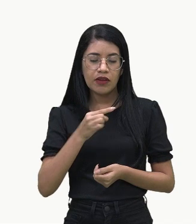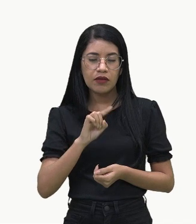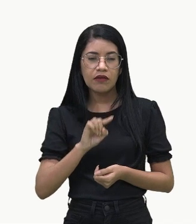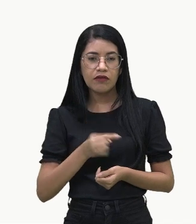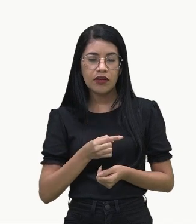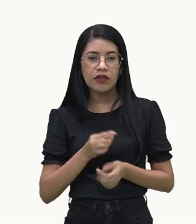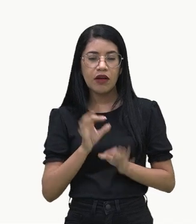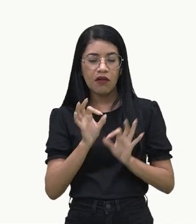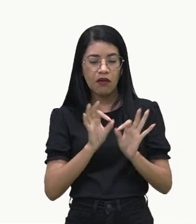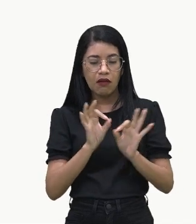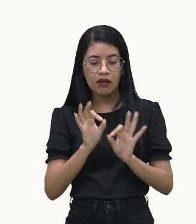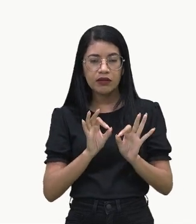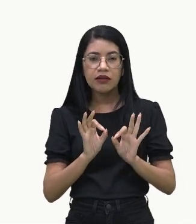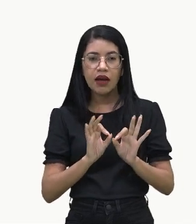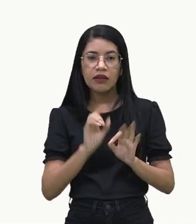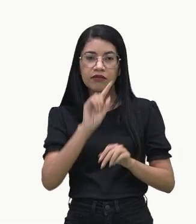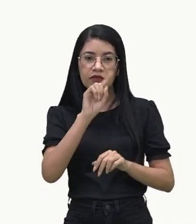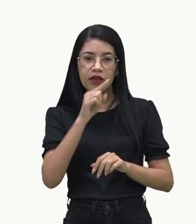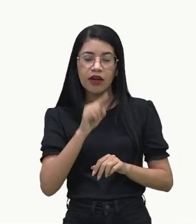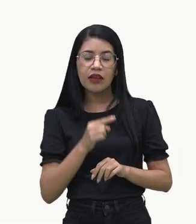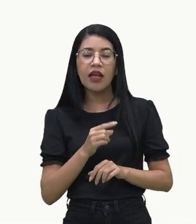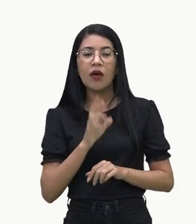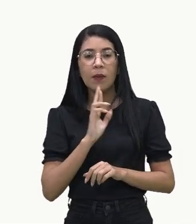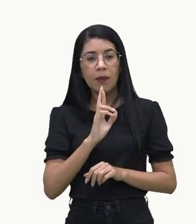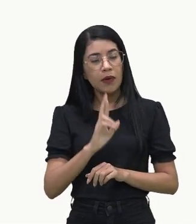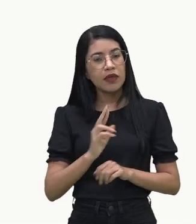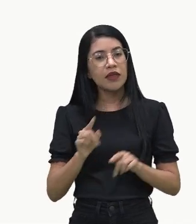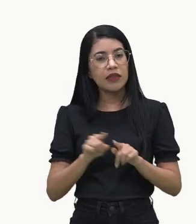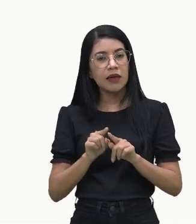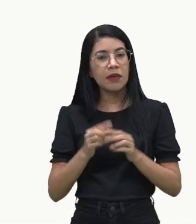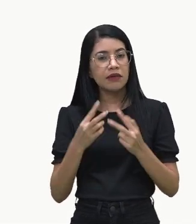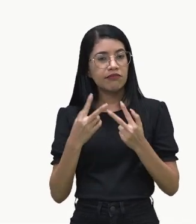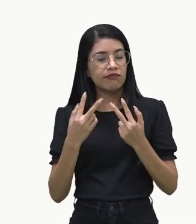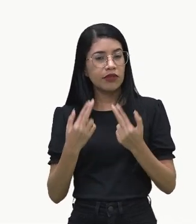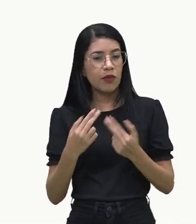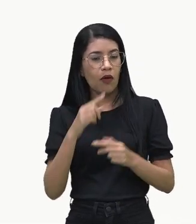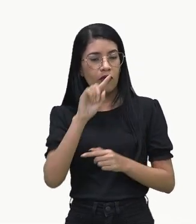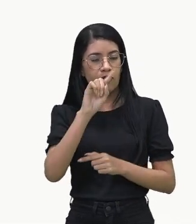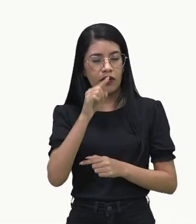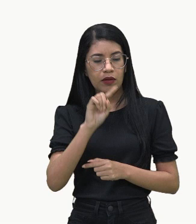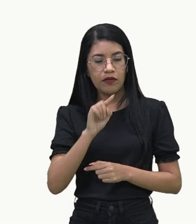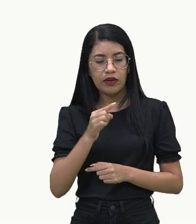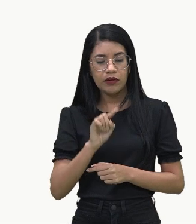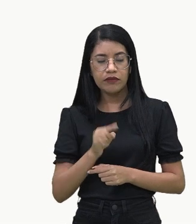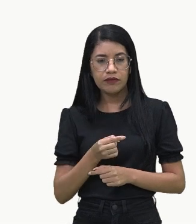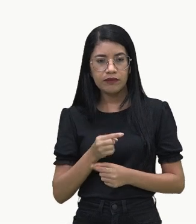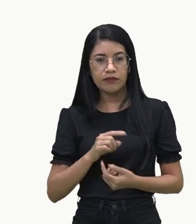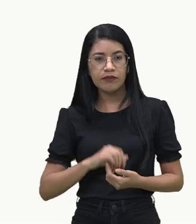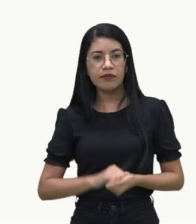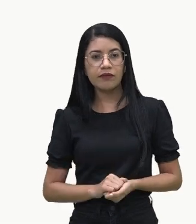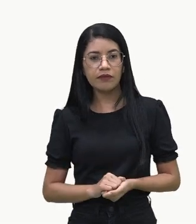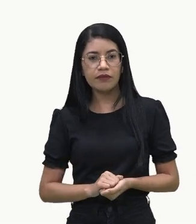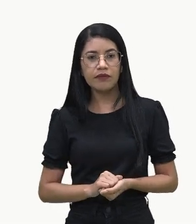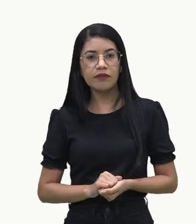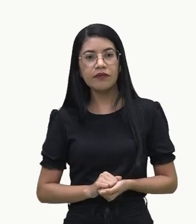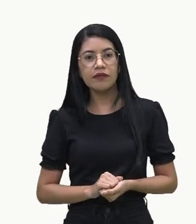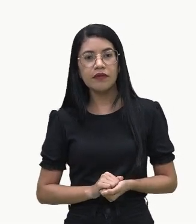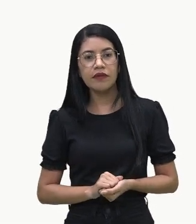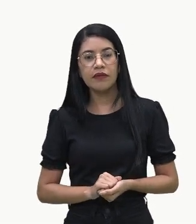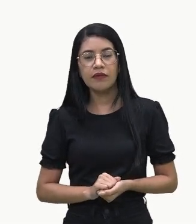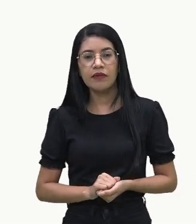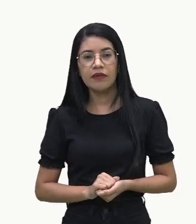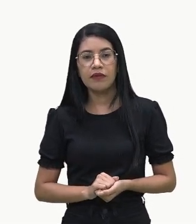vírgula. E perceba que aqui no resultado, vai acompanhar. Ok? Então, nós vamos ter